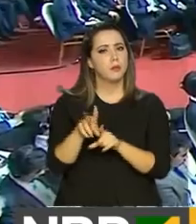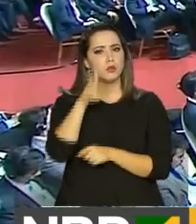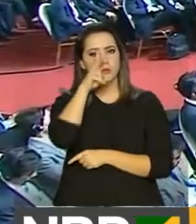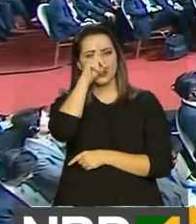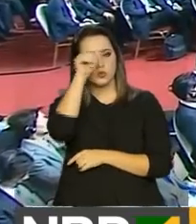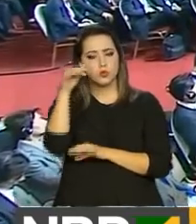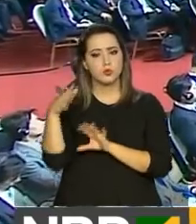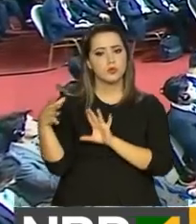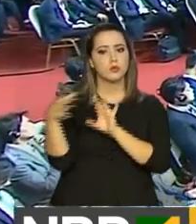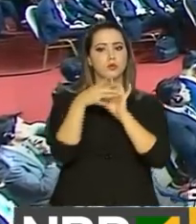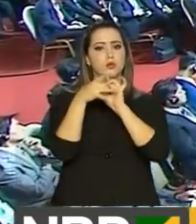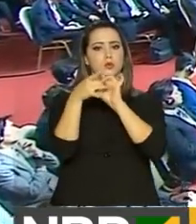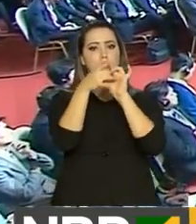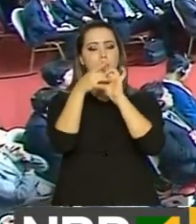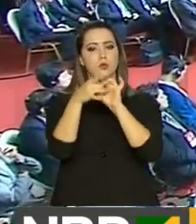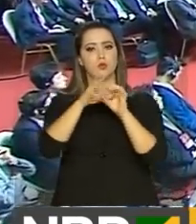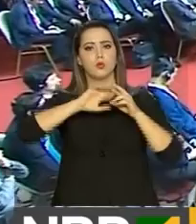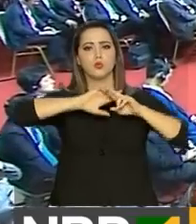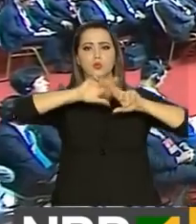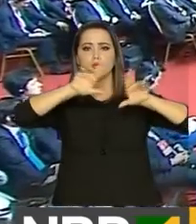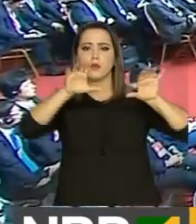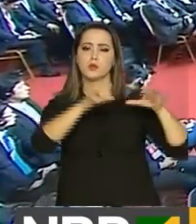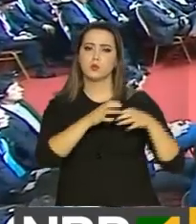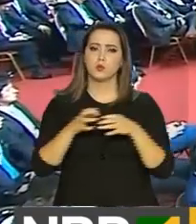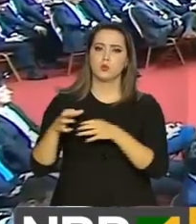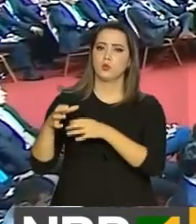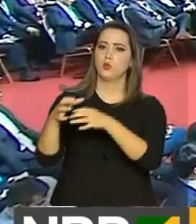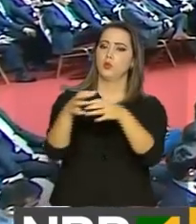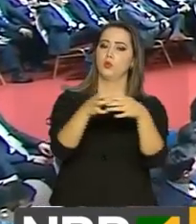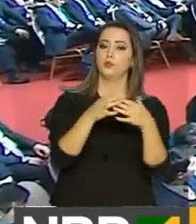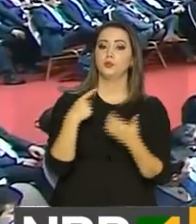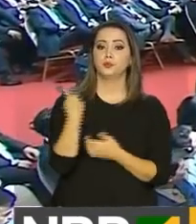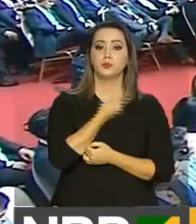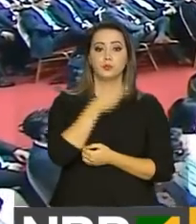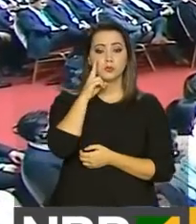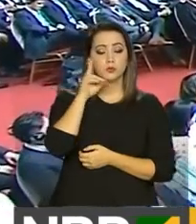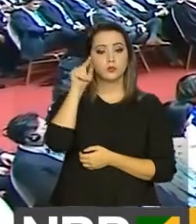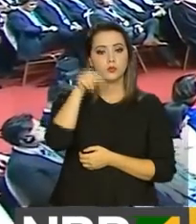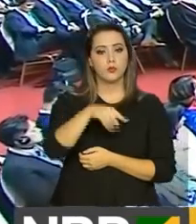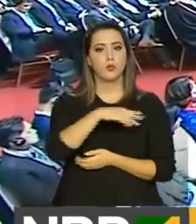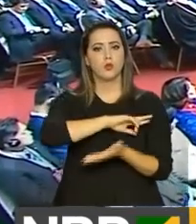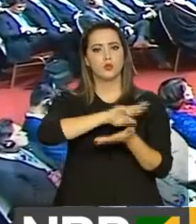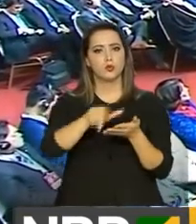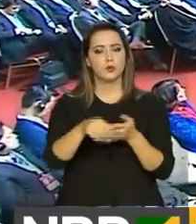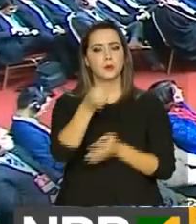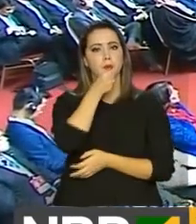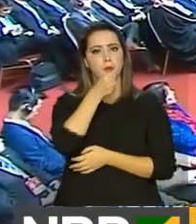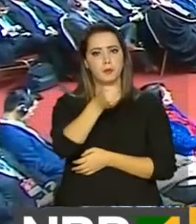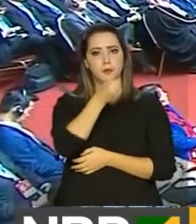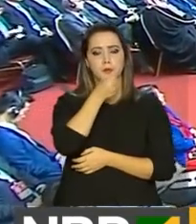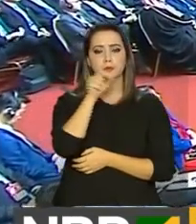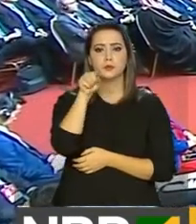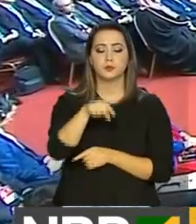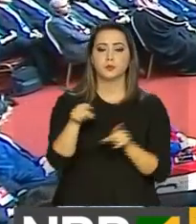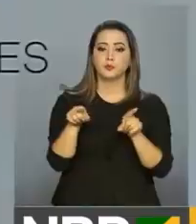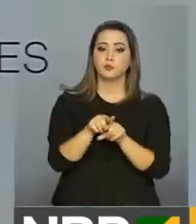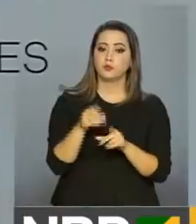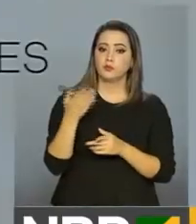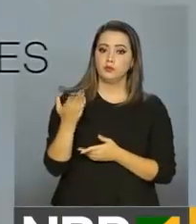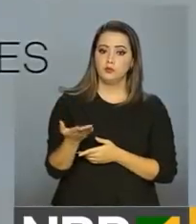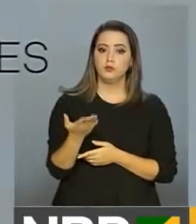fortalecimento do multilateralismo, como pudemos verificar pelos vários discursos aqui